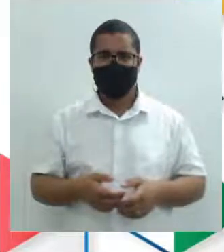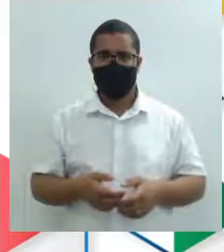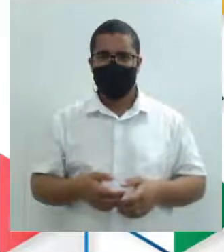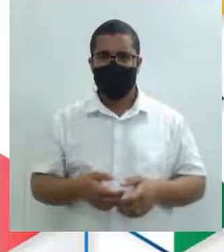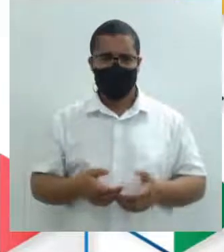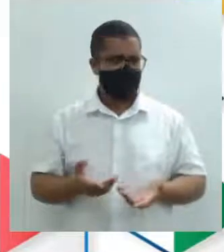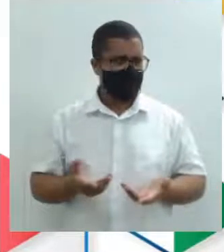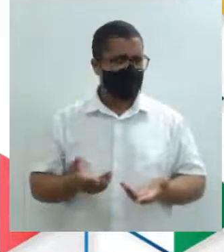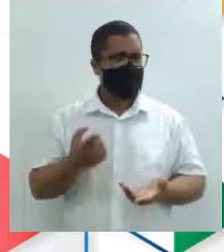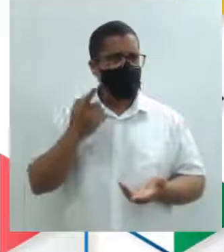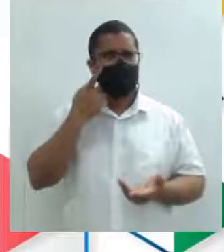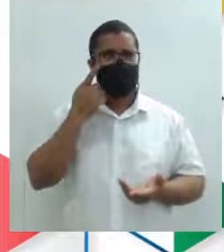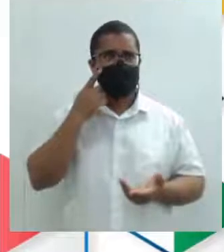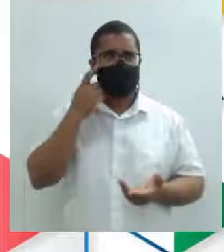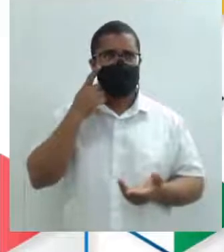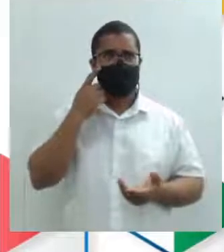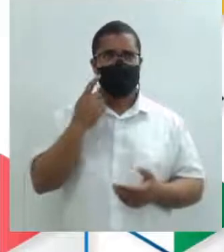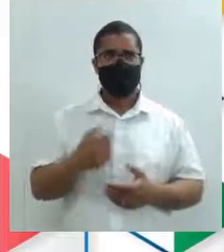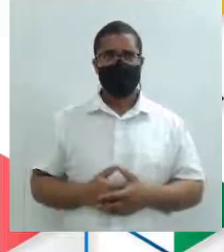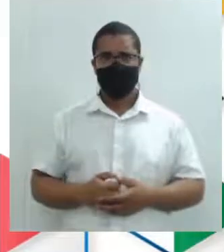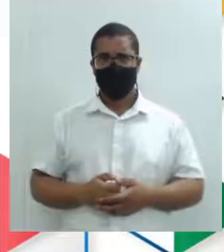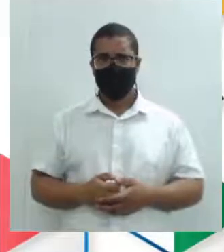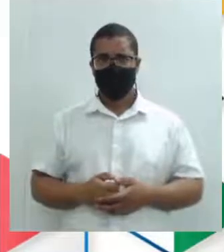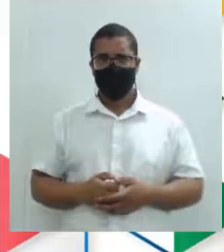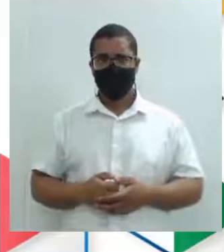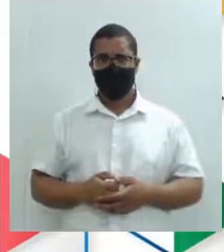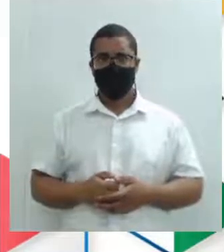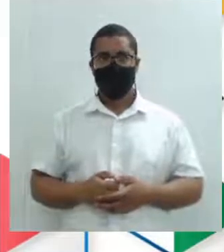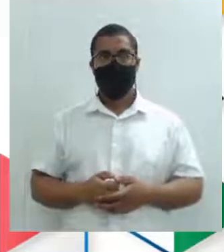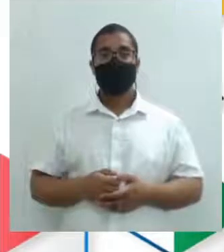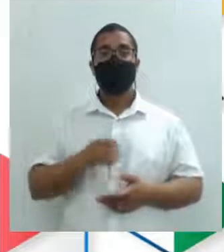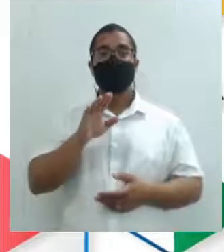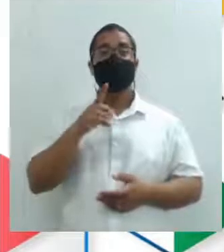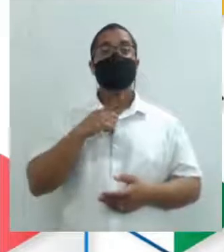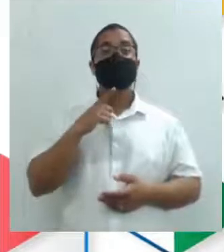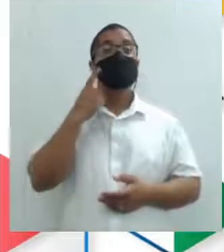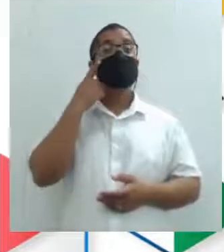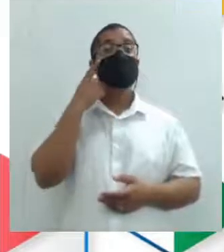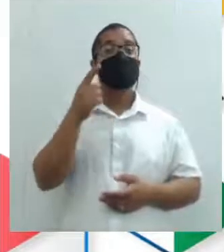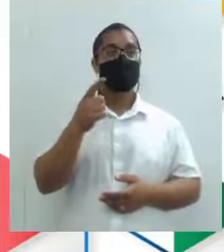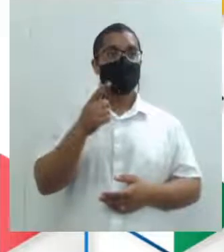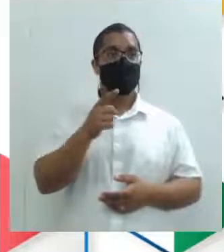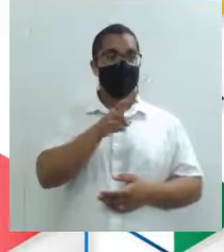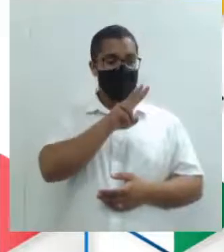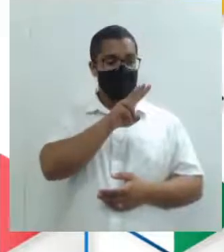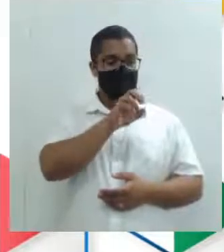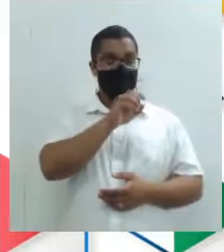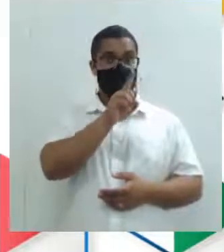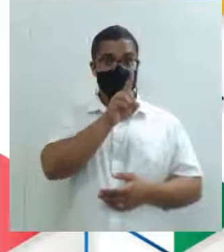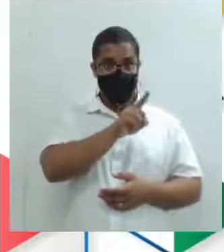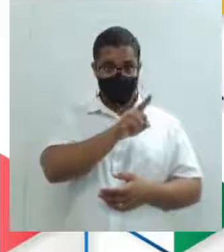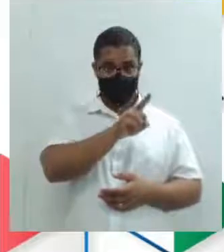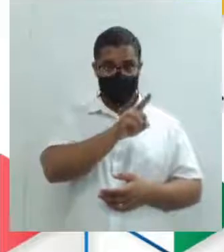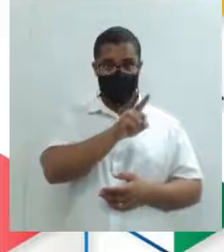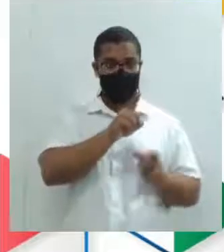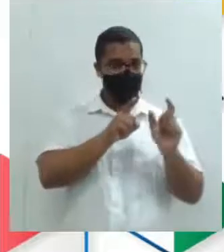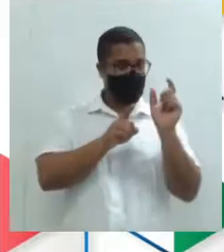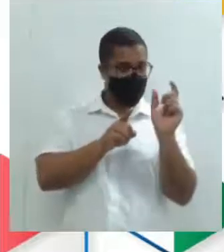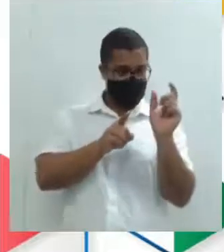poder observar. Olha só. Quando tem aí, ó, simplesmente vó,